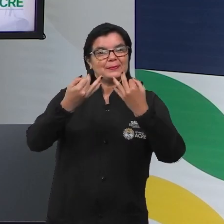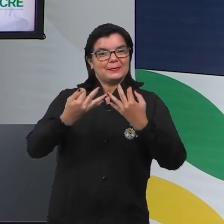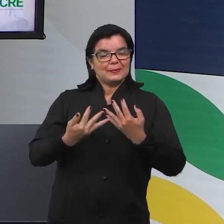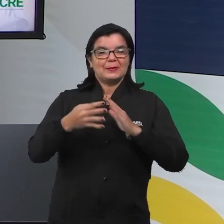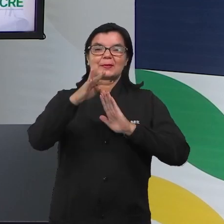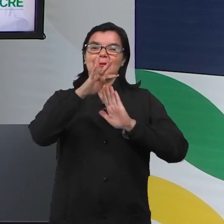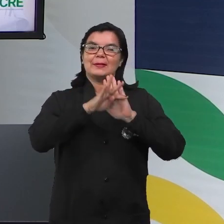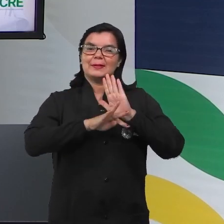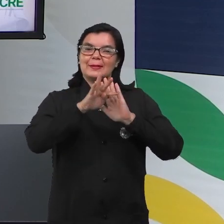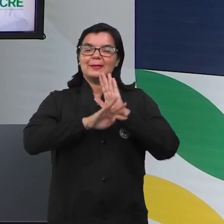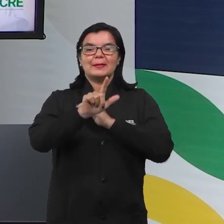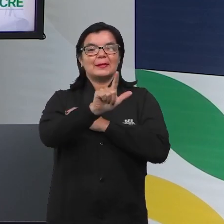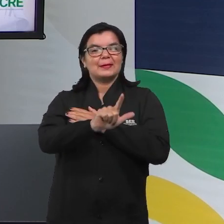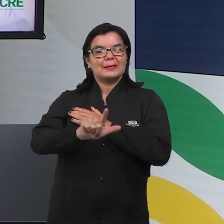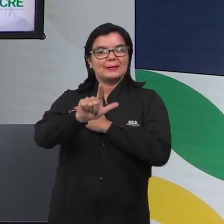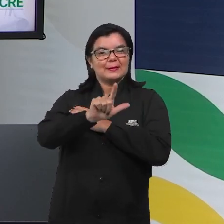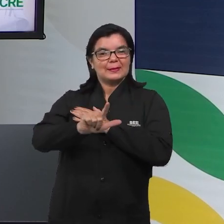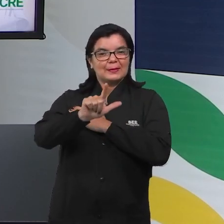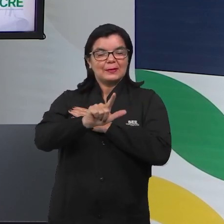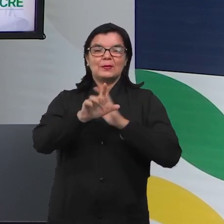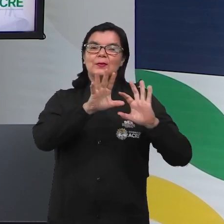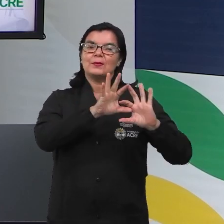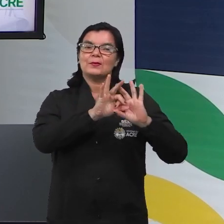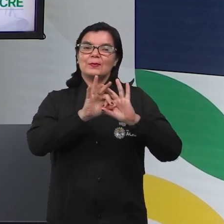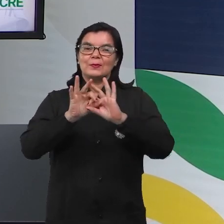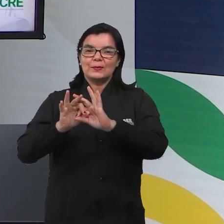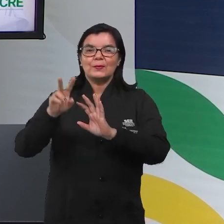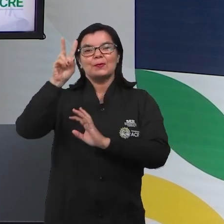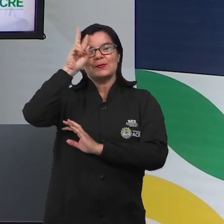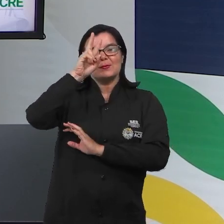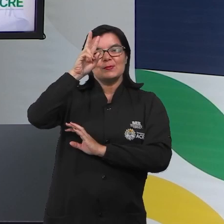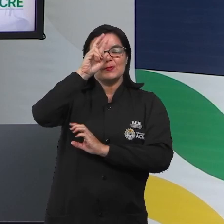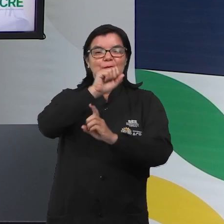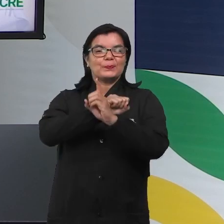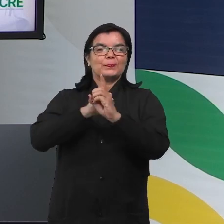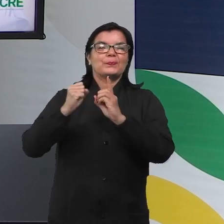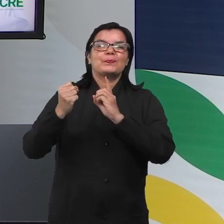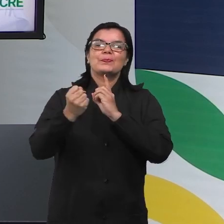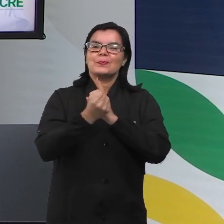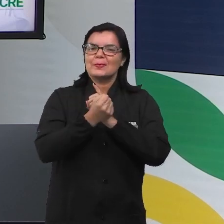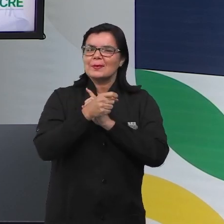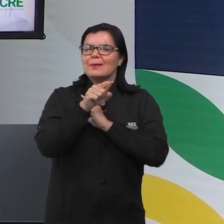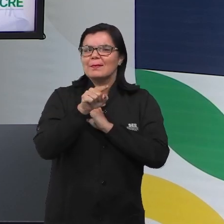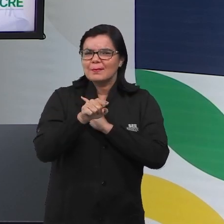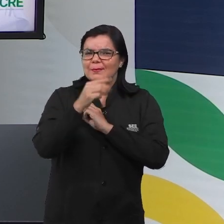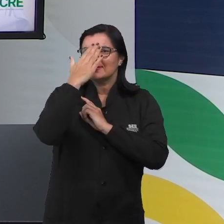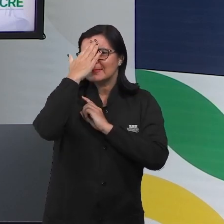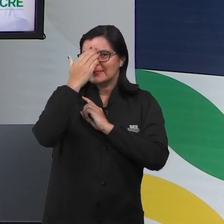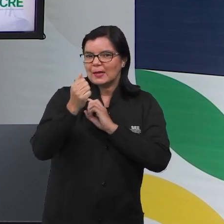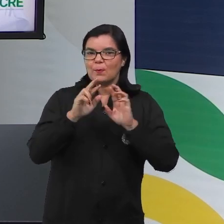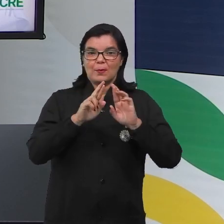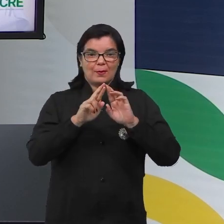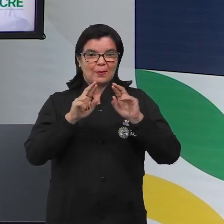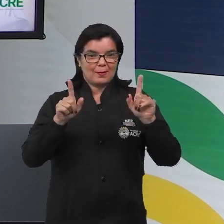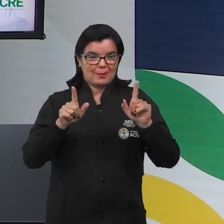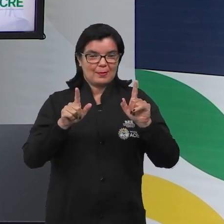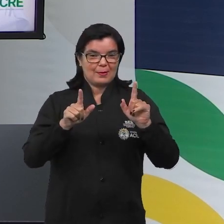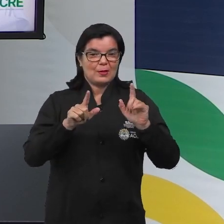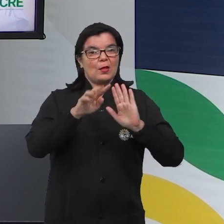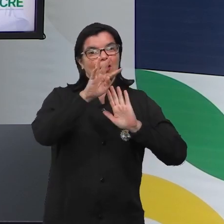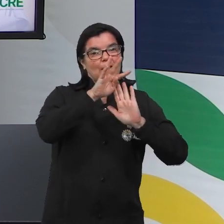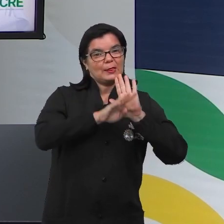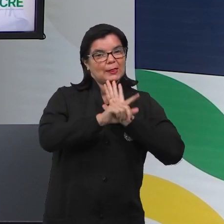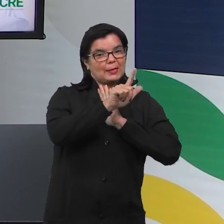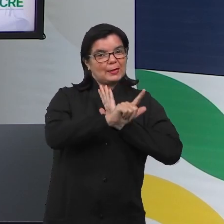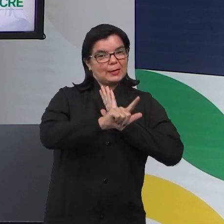o texto literário e o contexto histórico-social. E aí, você sabe a diferença entre